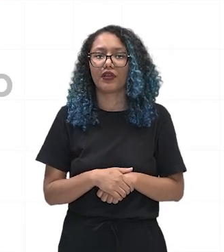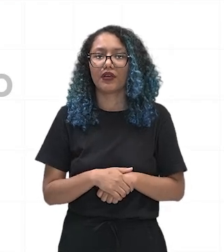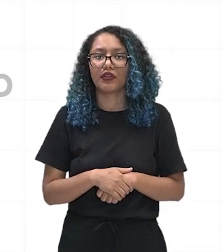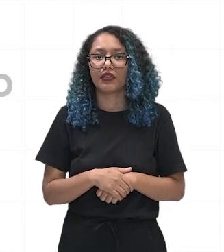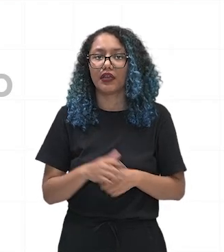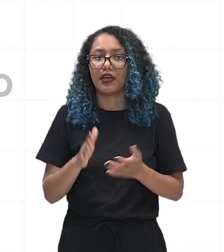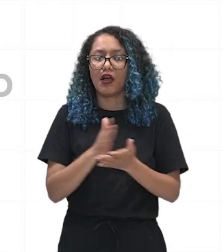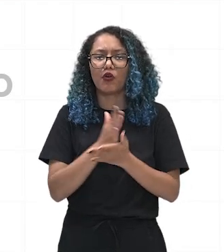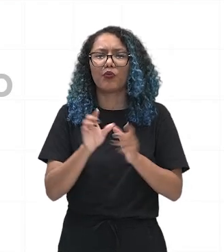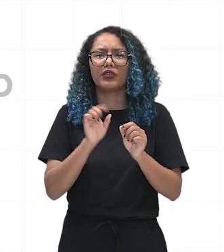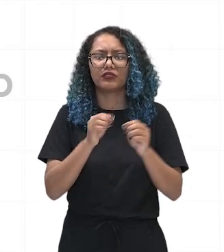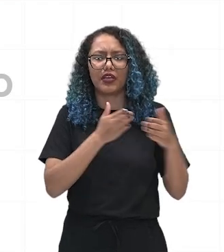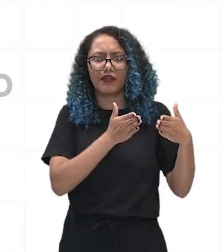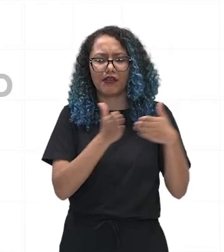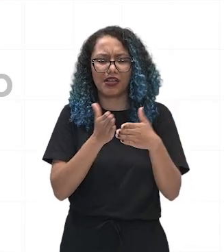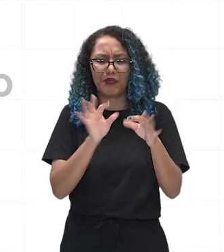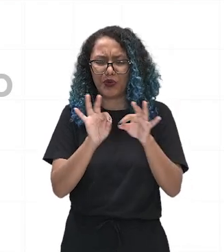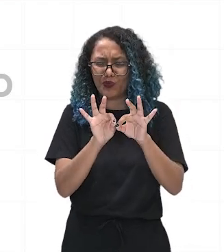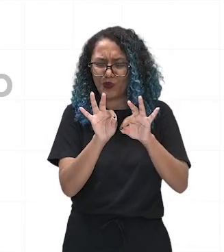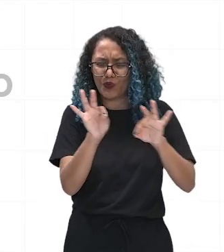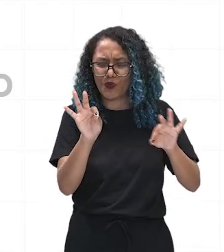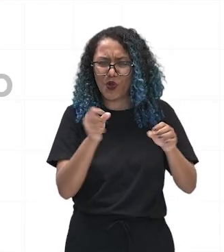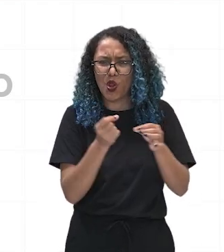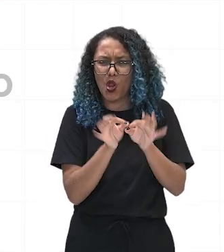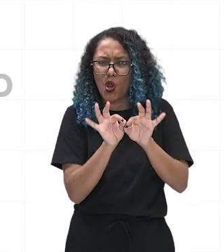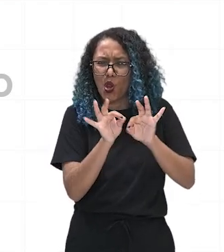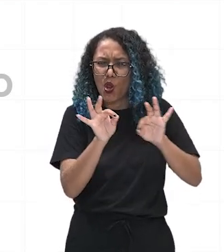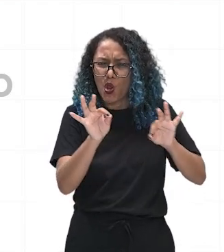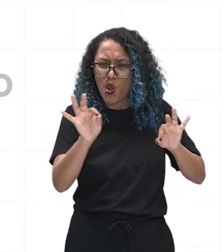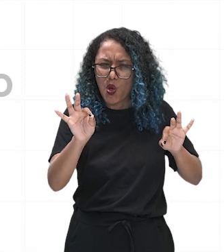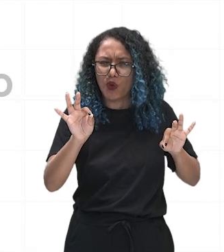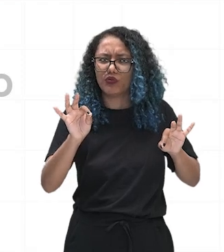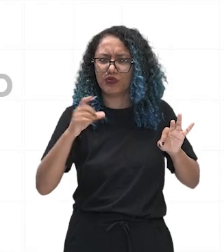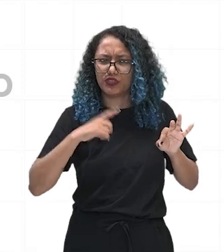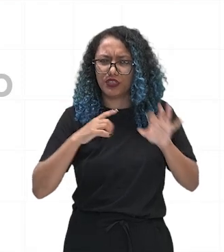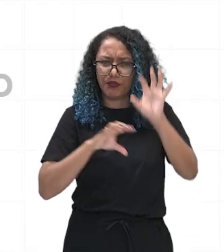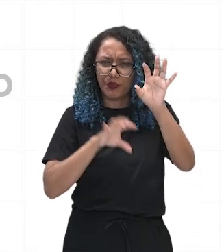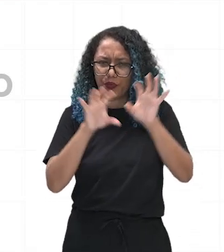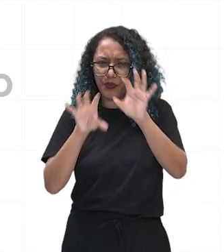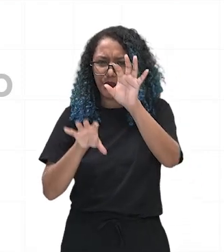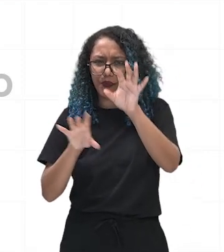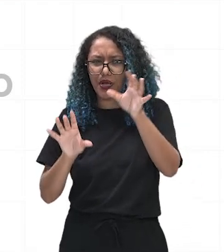grandes caminhos que ligavam diferentes lugares em todo o mundo. Elas eram